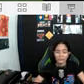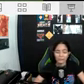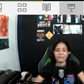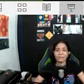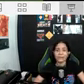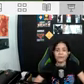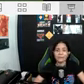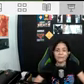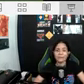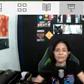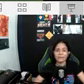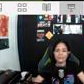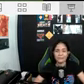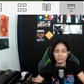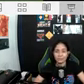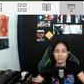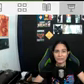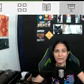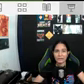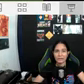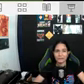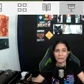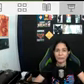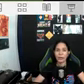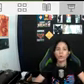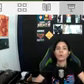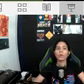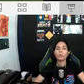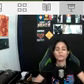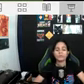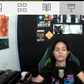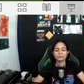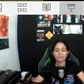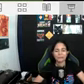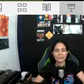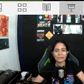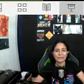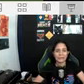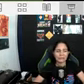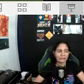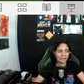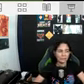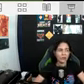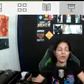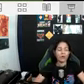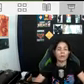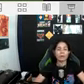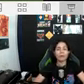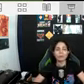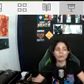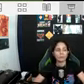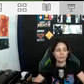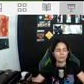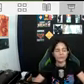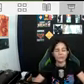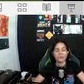Então, a gente ainda vai ficar trazendo exemplos em relação a como a gente poderia estar traçando